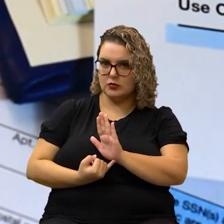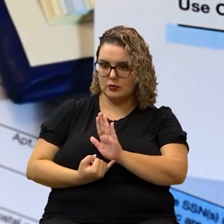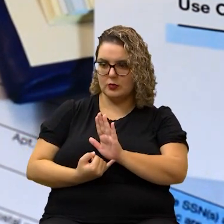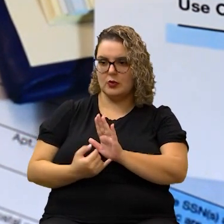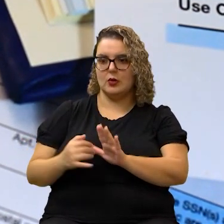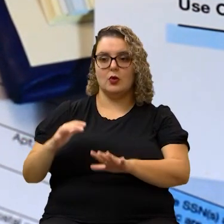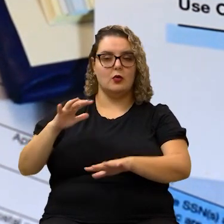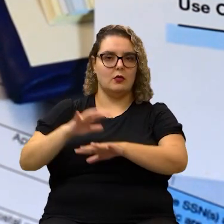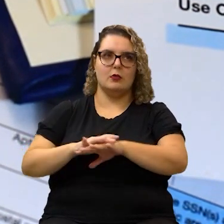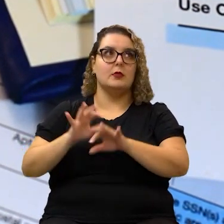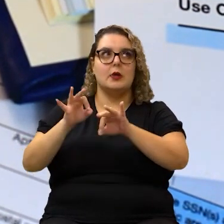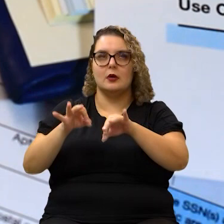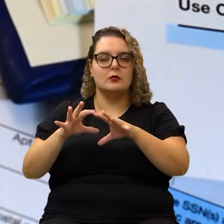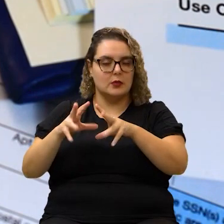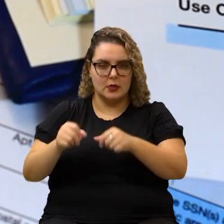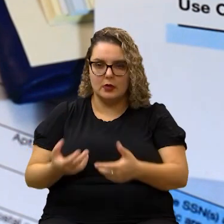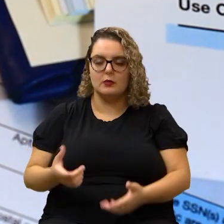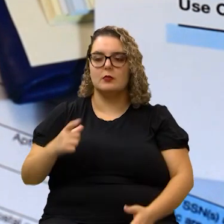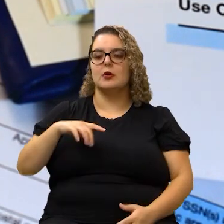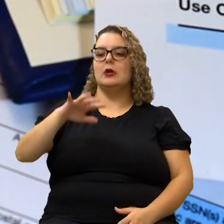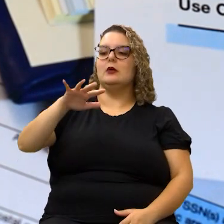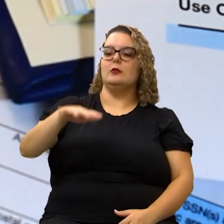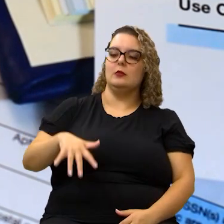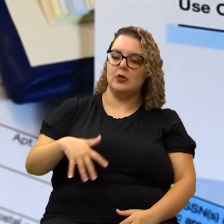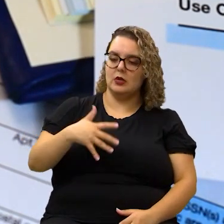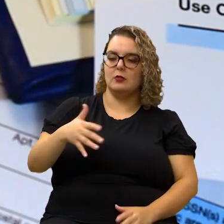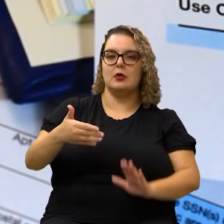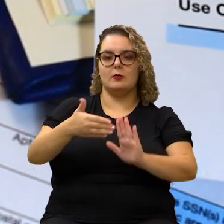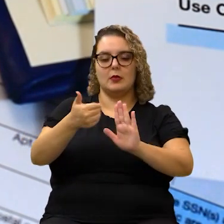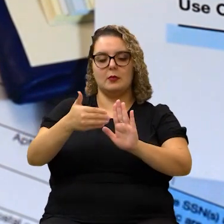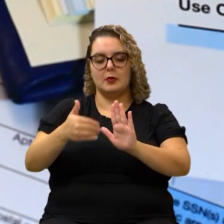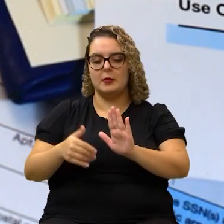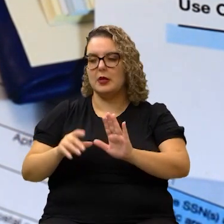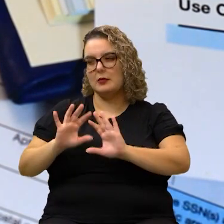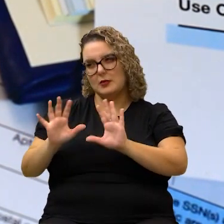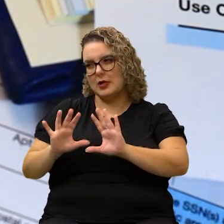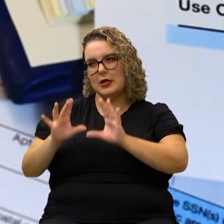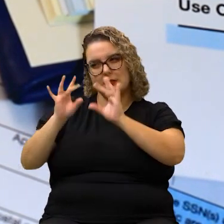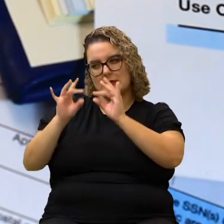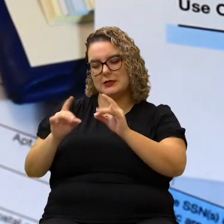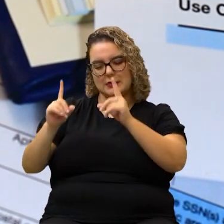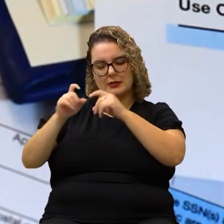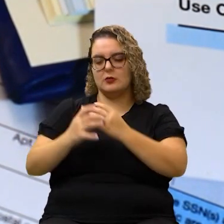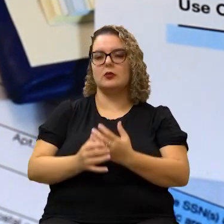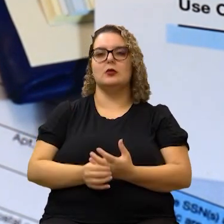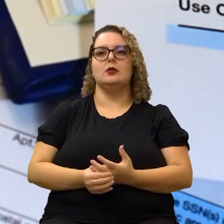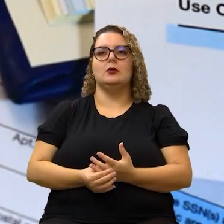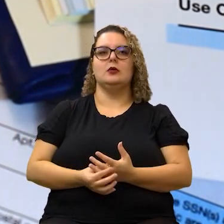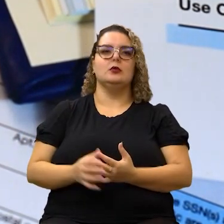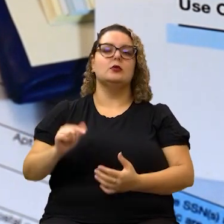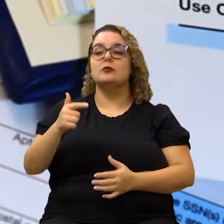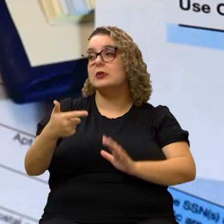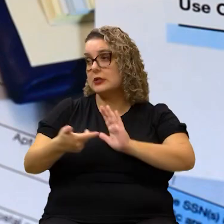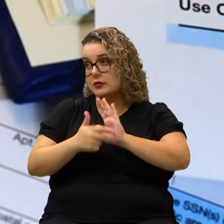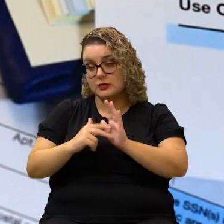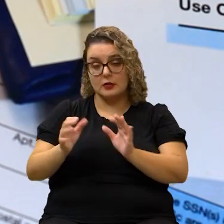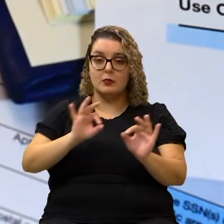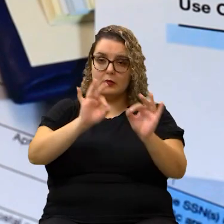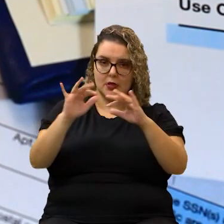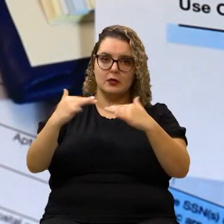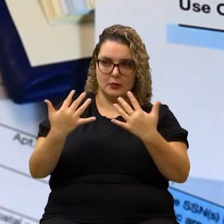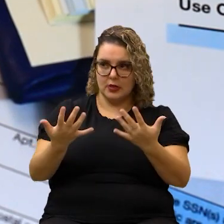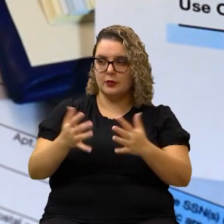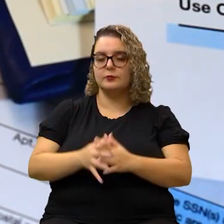O cálculo não é tão exato assim, porque a gente tem uma tabela com abatimento, mas eu não quero entrar nessa complexidade, não vai fazer sentido aqui para quem está